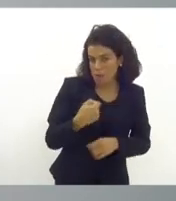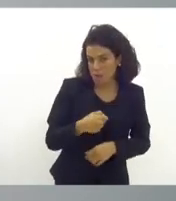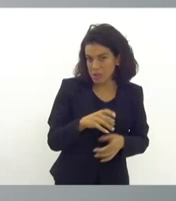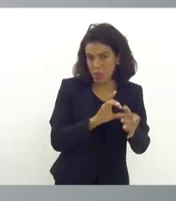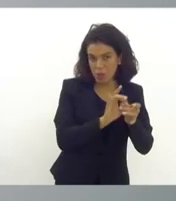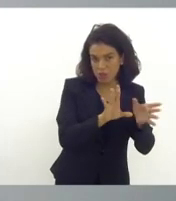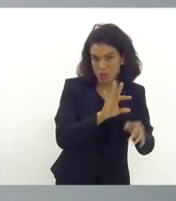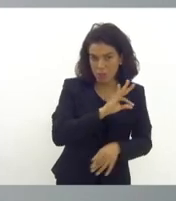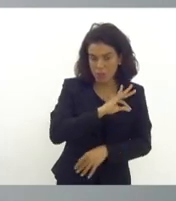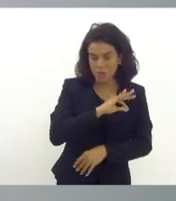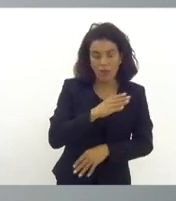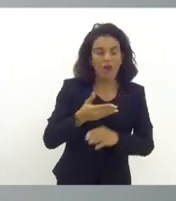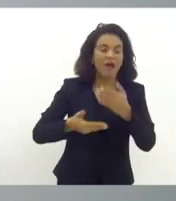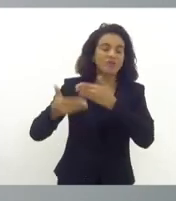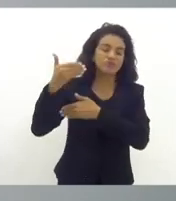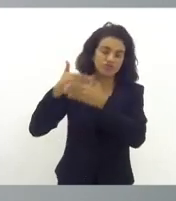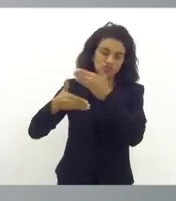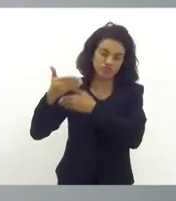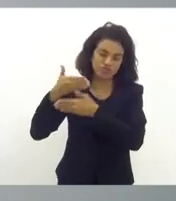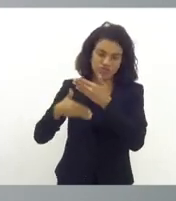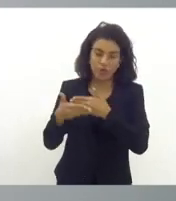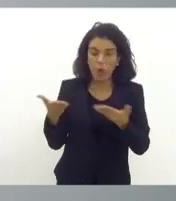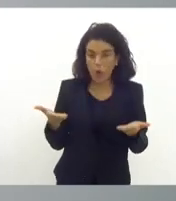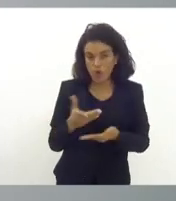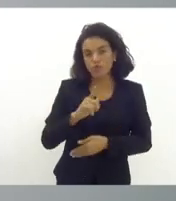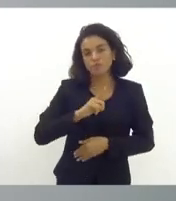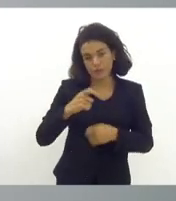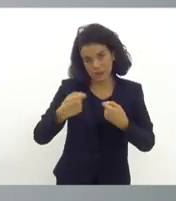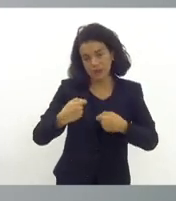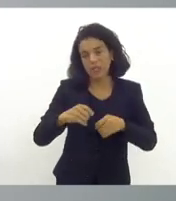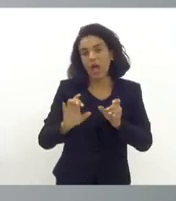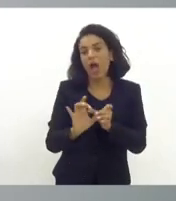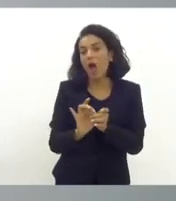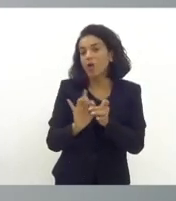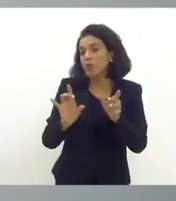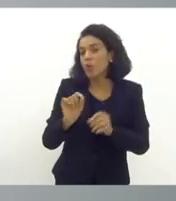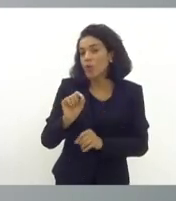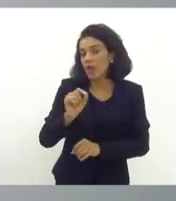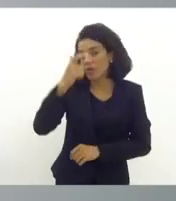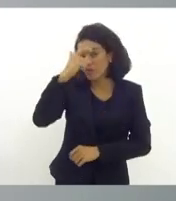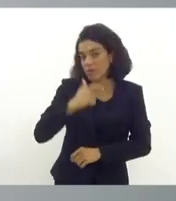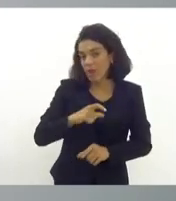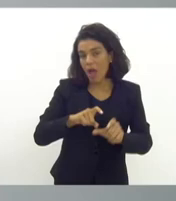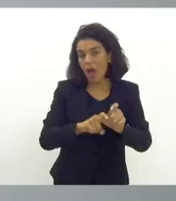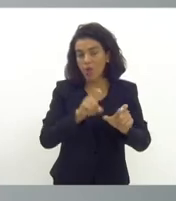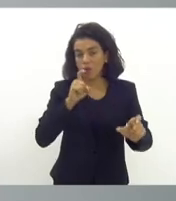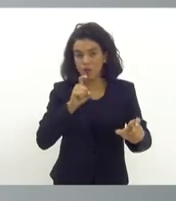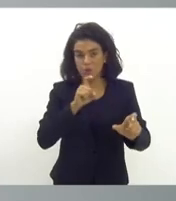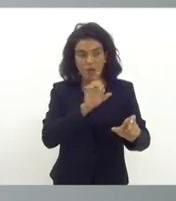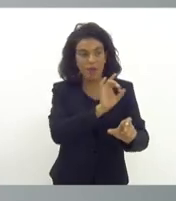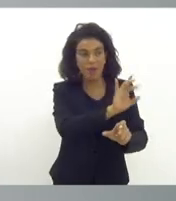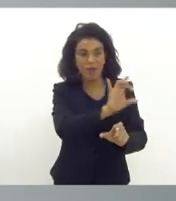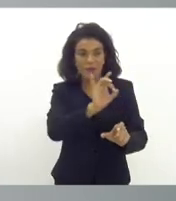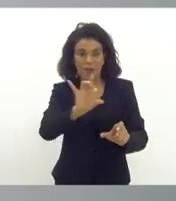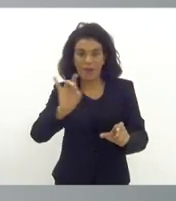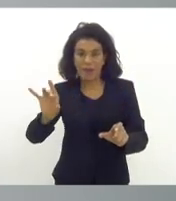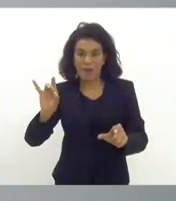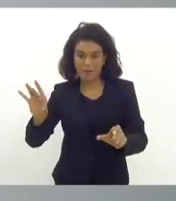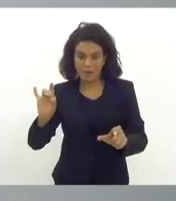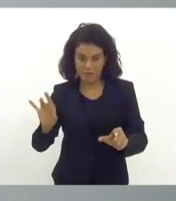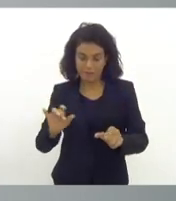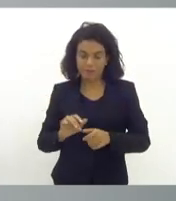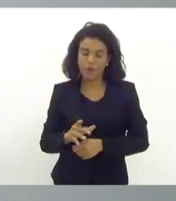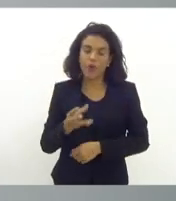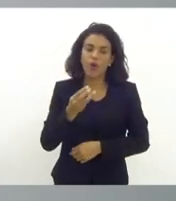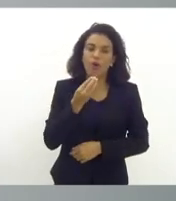da polícia isso existe antigamente não é necessário você tem que ter uma autorização autônoma de cada órgão que não é prejudicial Agora